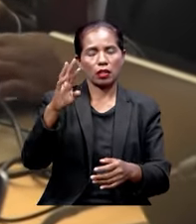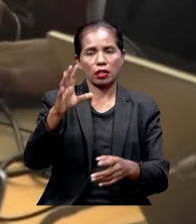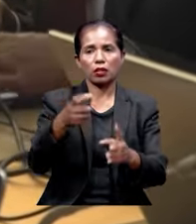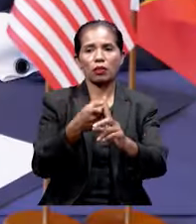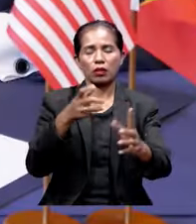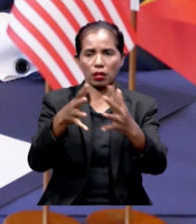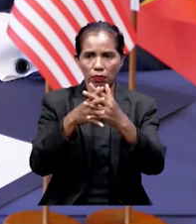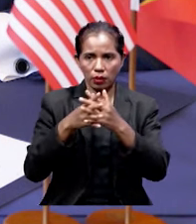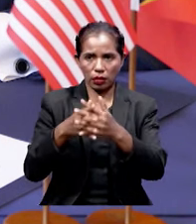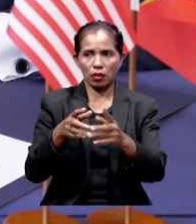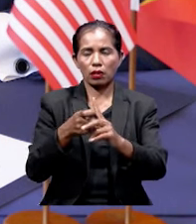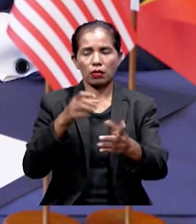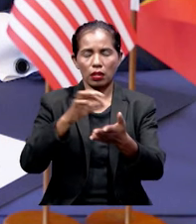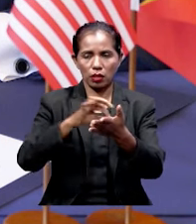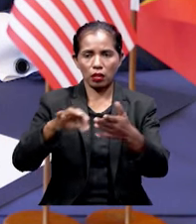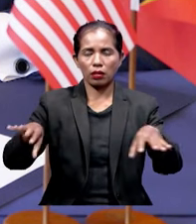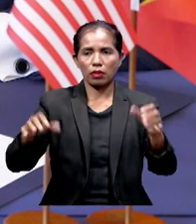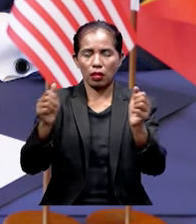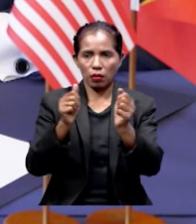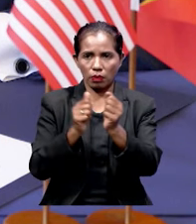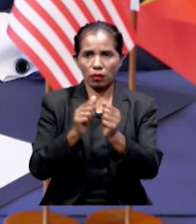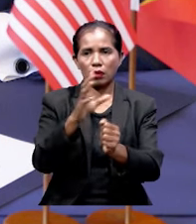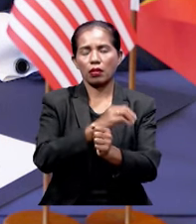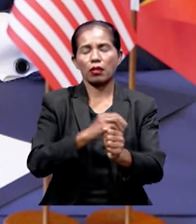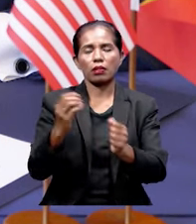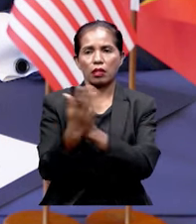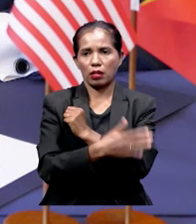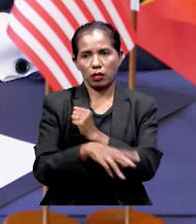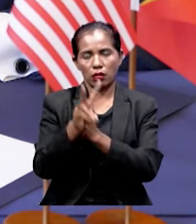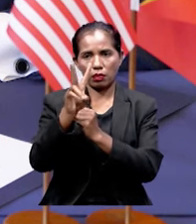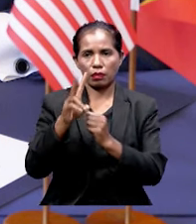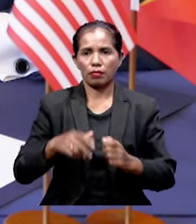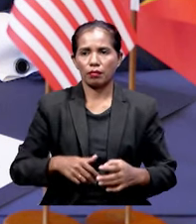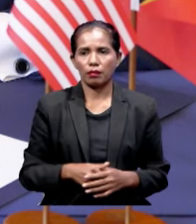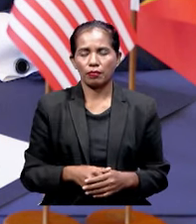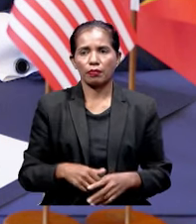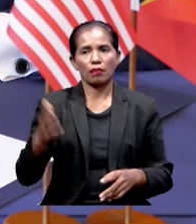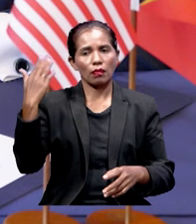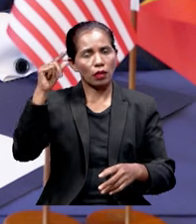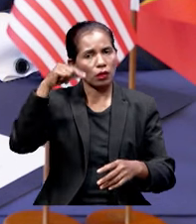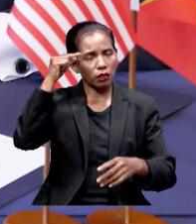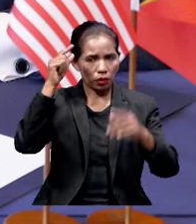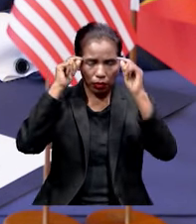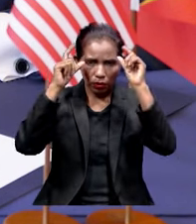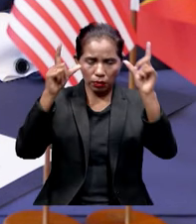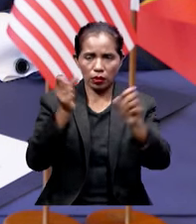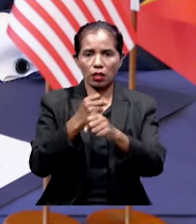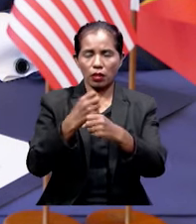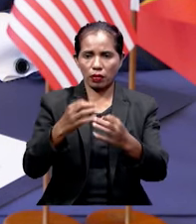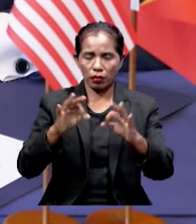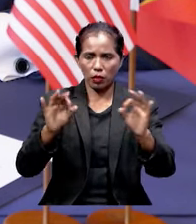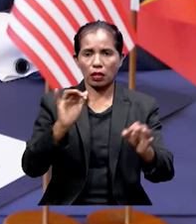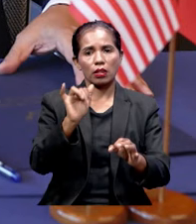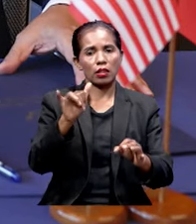da América, e Rússia assinatura acordo bilateral entre a nação ruané. Antes, o governo Timor-Leste finaliza o